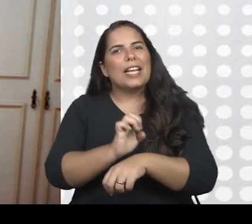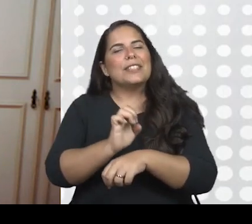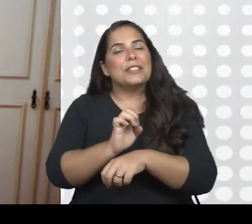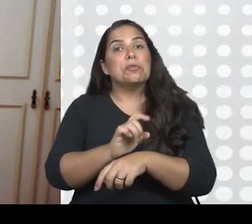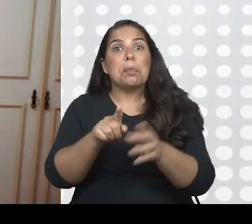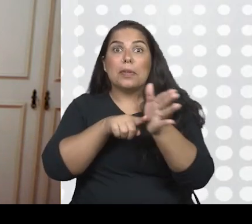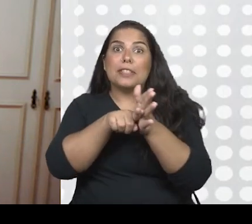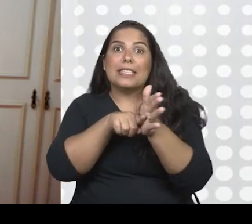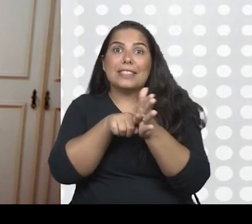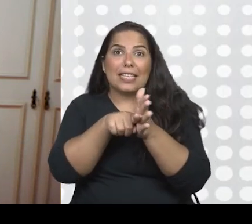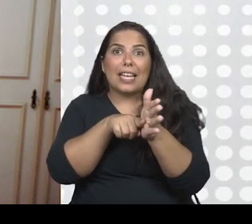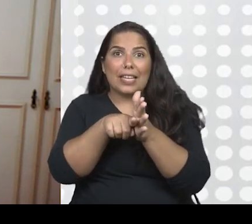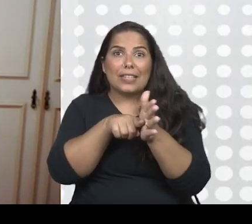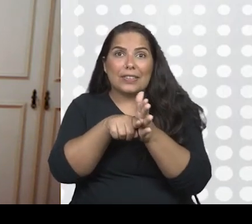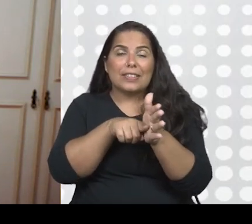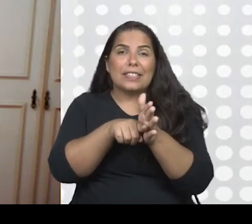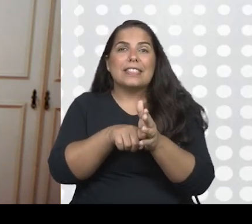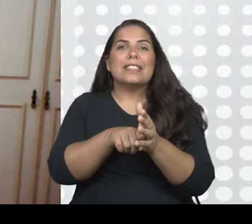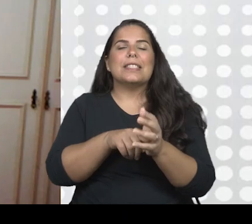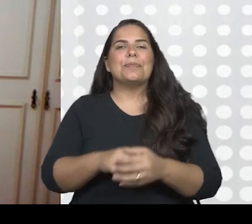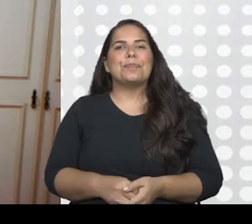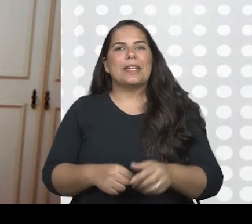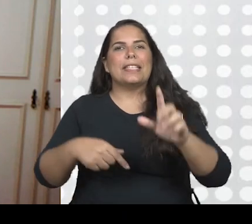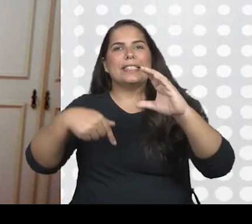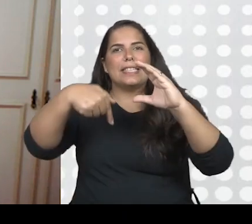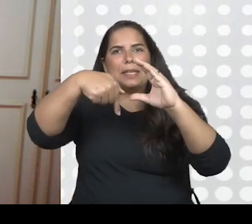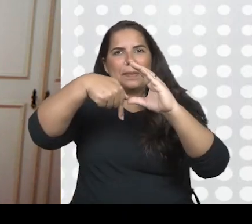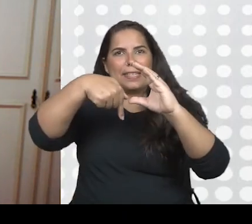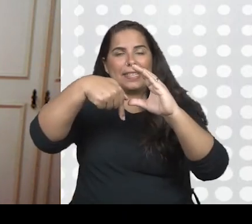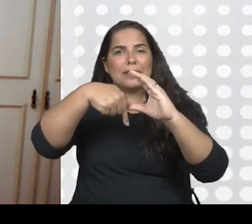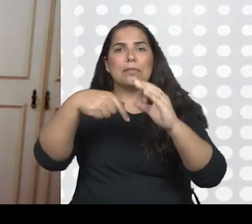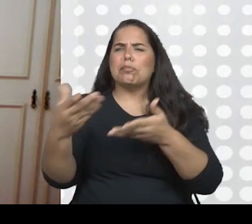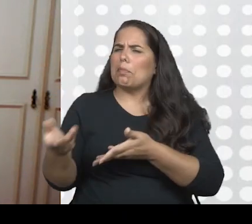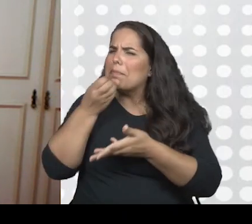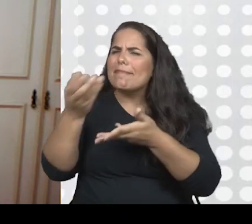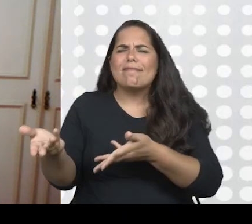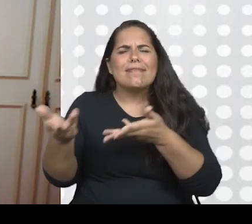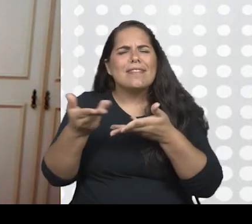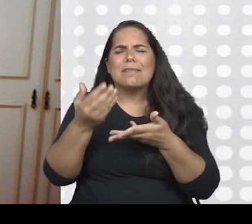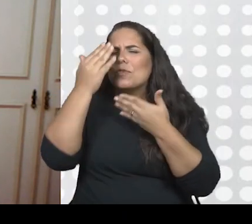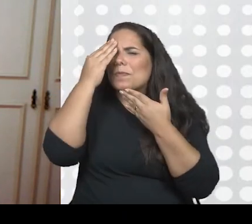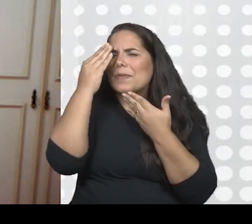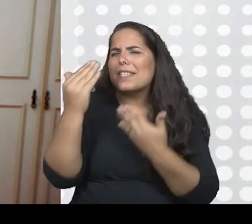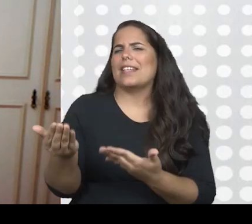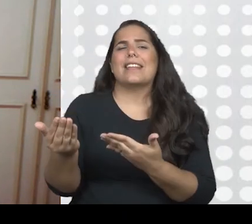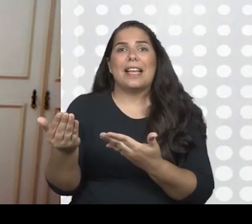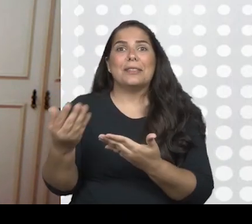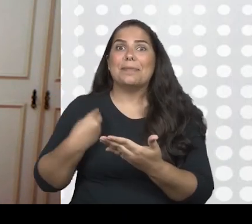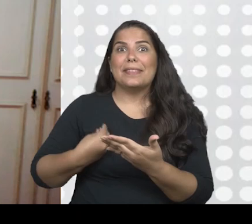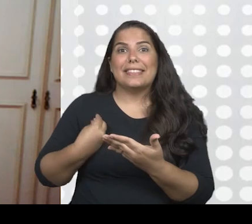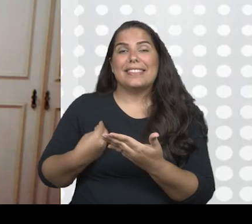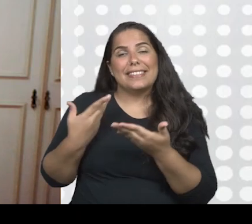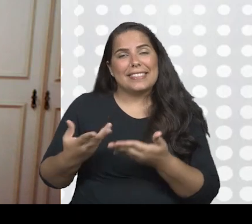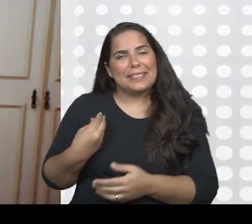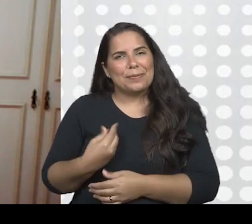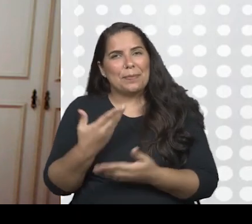FAPERJ e pesquisadora do CNPq. Seja bem-vinda, Márcia, mais uma vez, muito obrigada pela sua